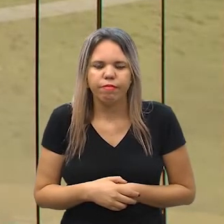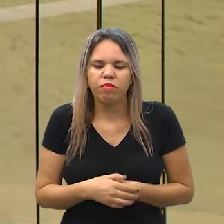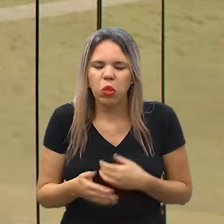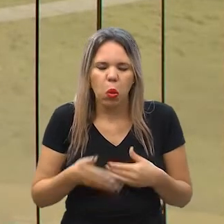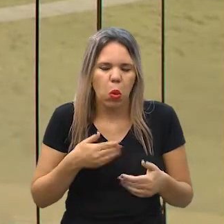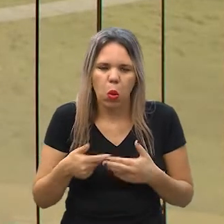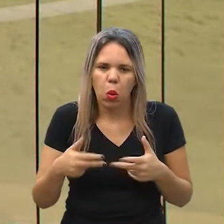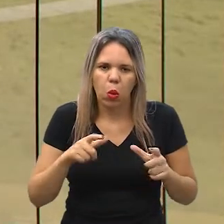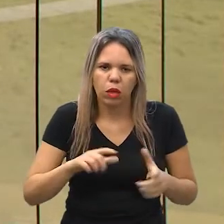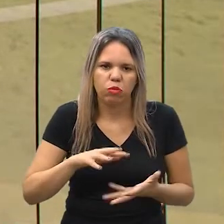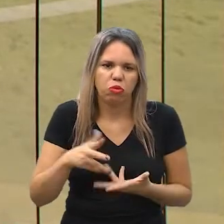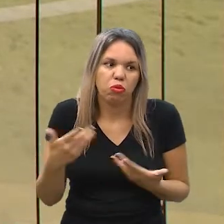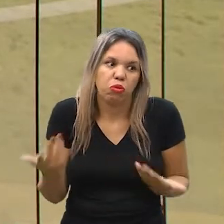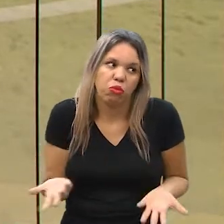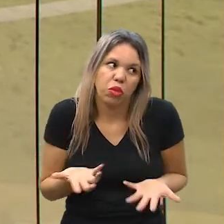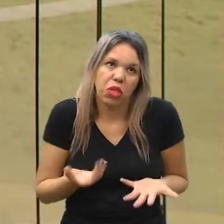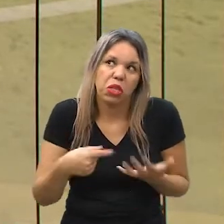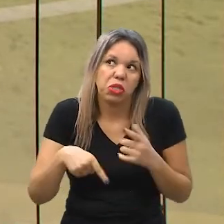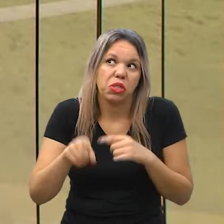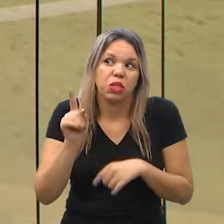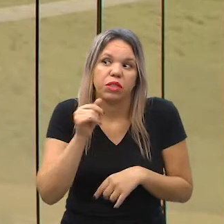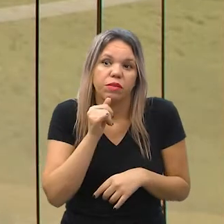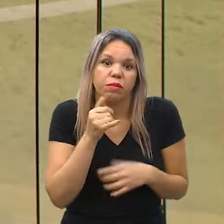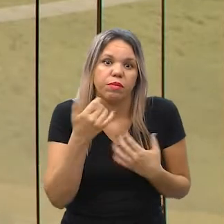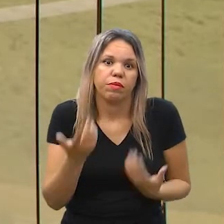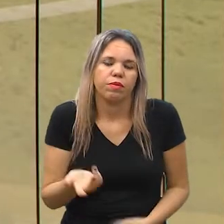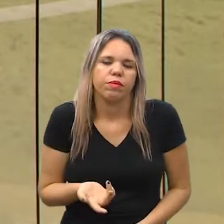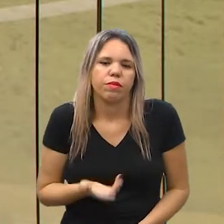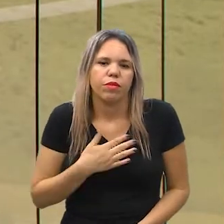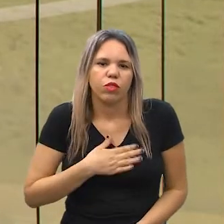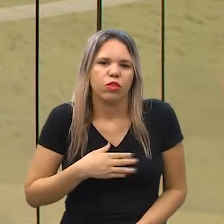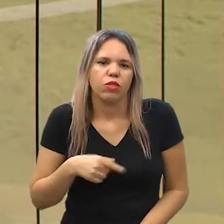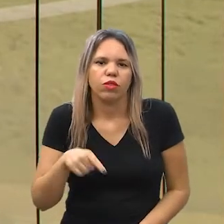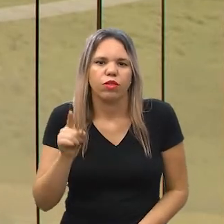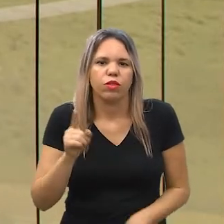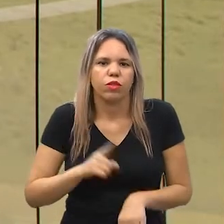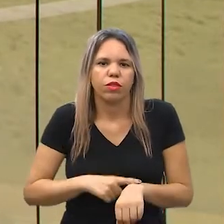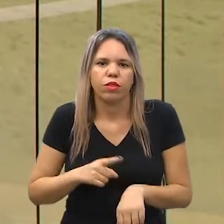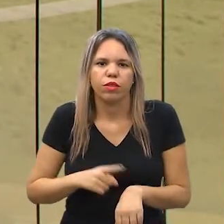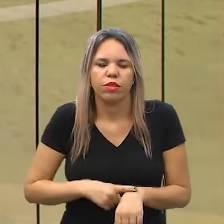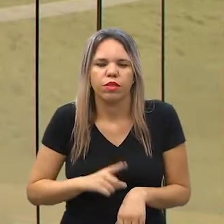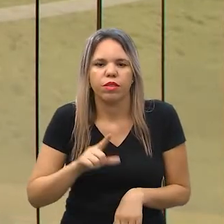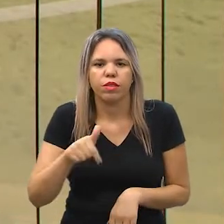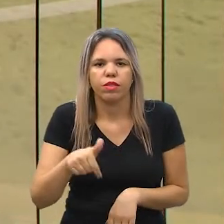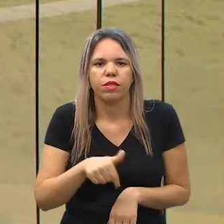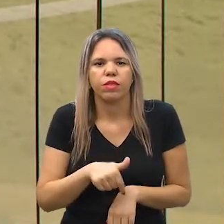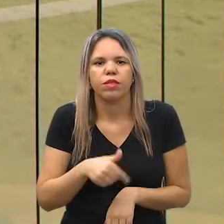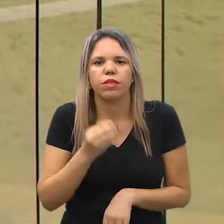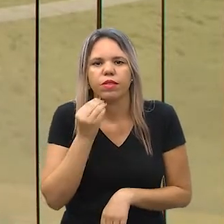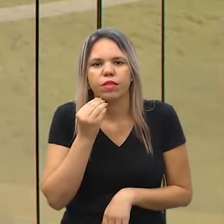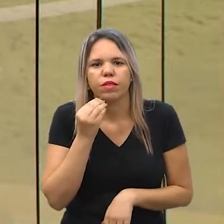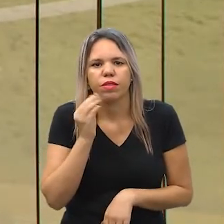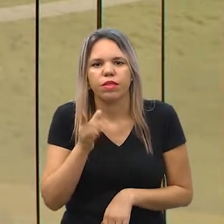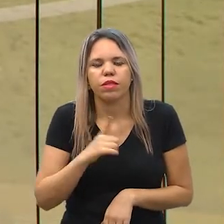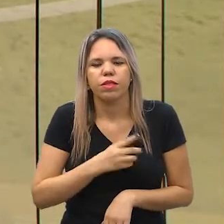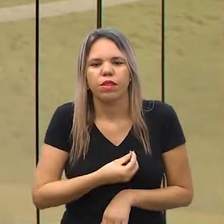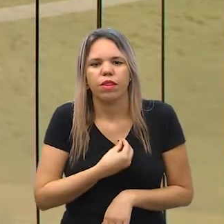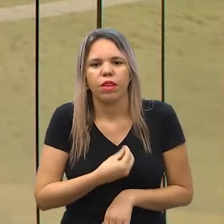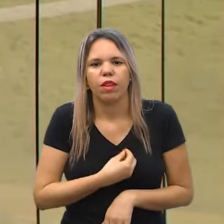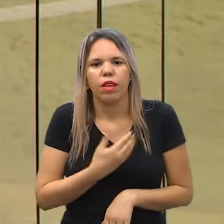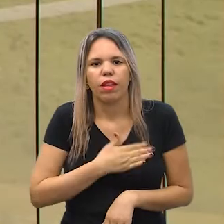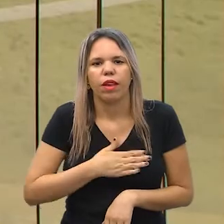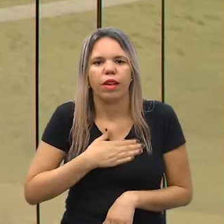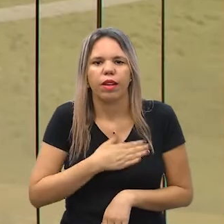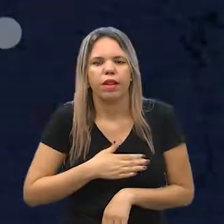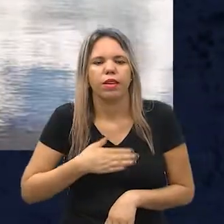Para qualquer lugar do mundo que eu quisesse ir? Qualquer lugar. Eu gostaria, neste momento, depois das oportunidades que eu já tive na minha vida, eu